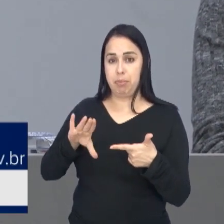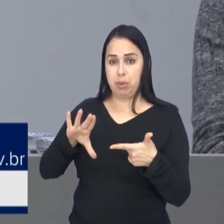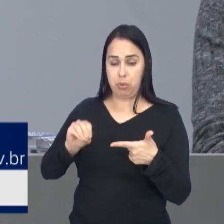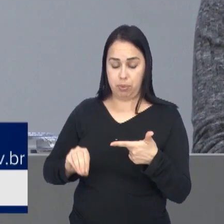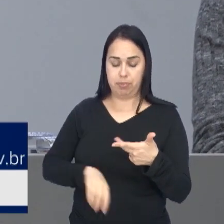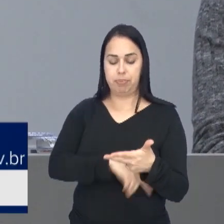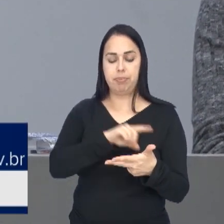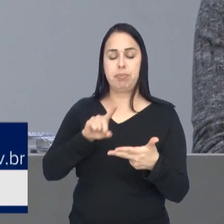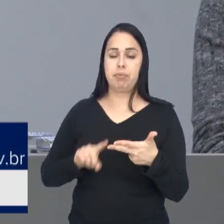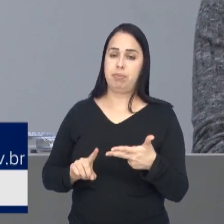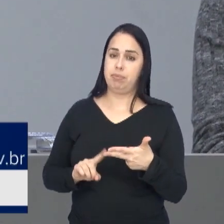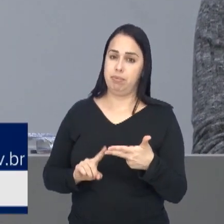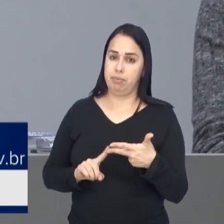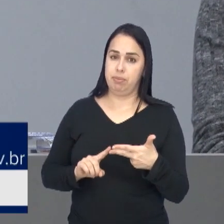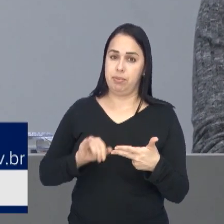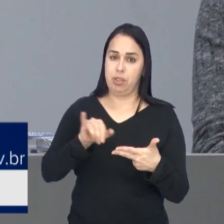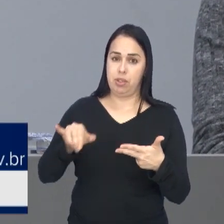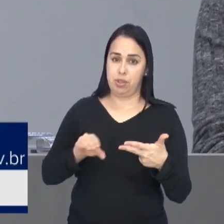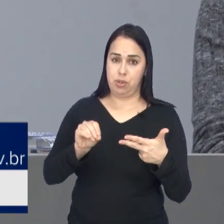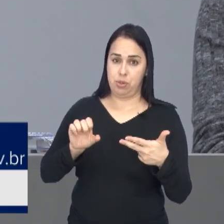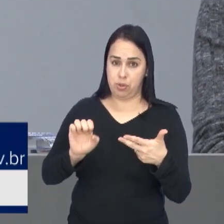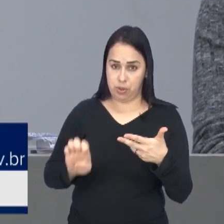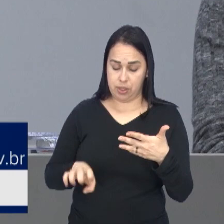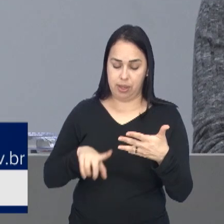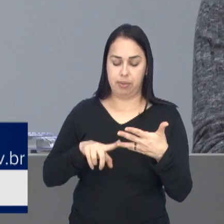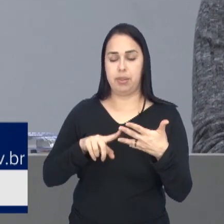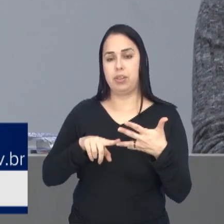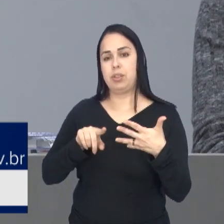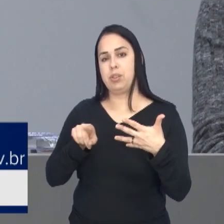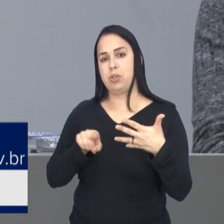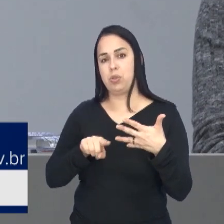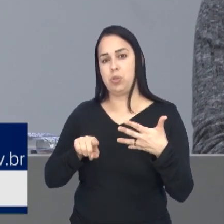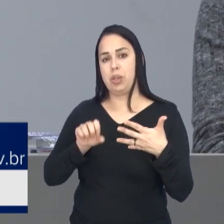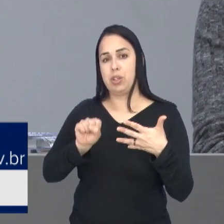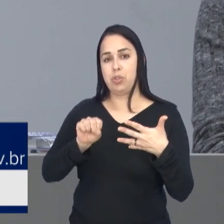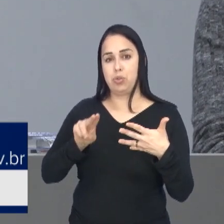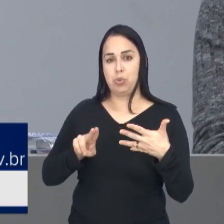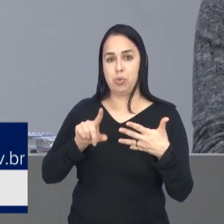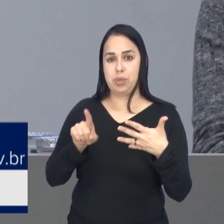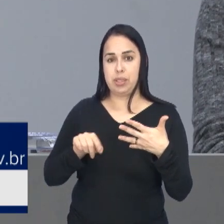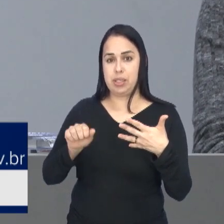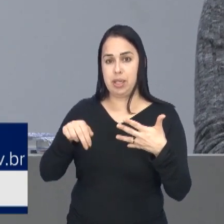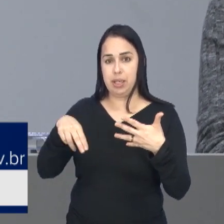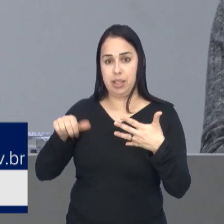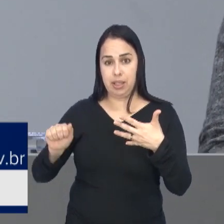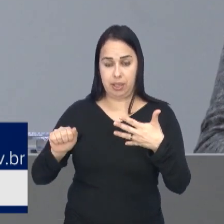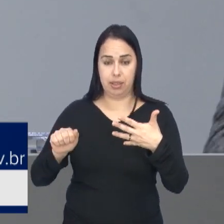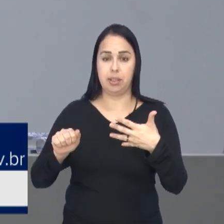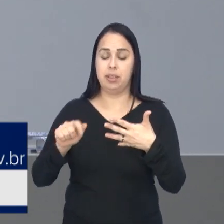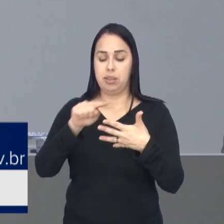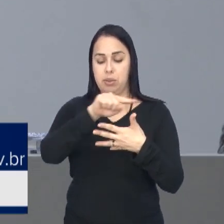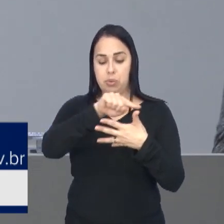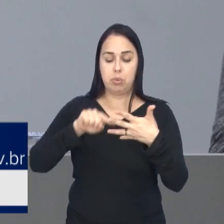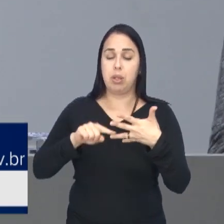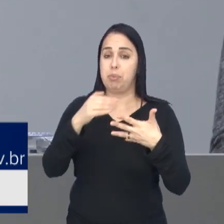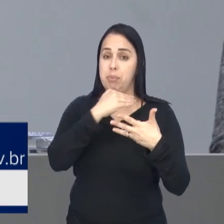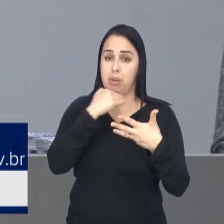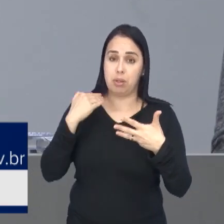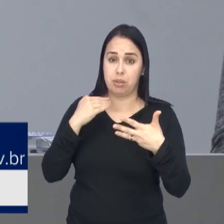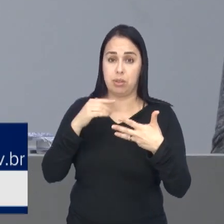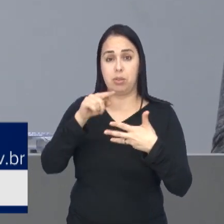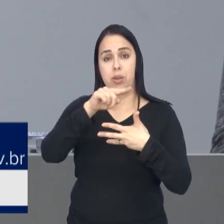Antônio Serapião, José de Paula Santos, Suzana Veloso Braga Jorge, a pedido